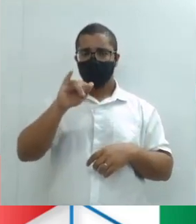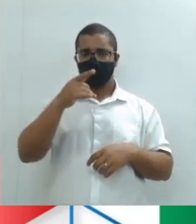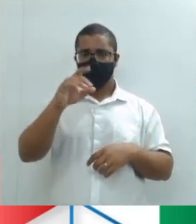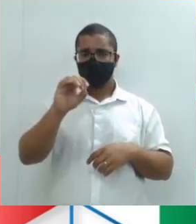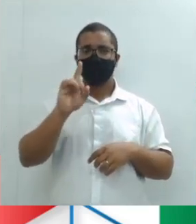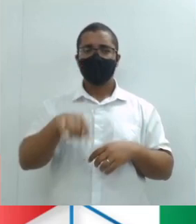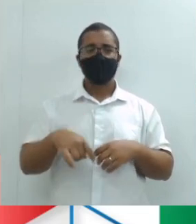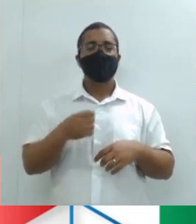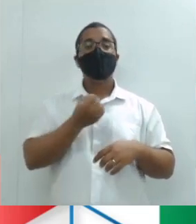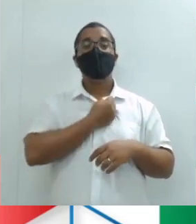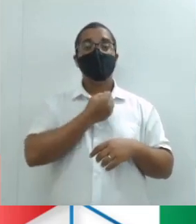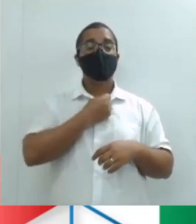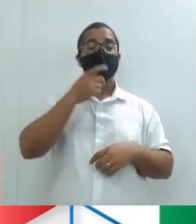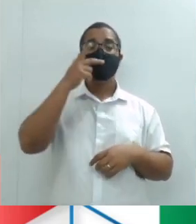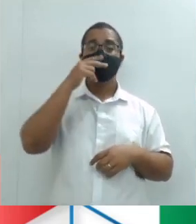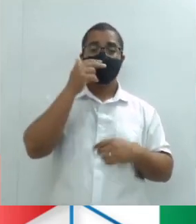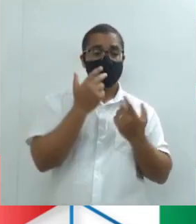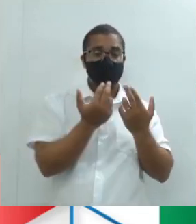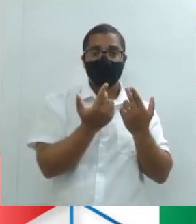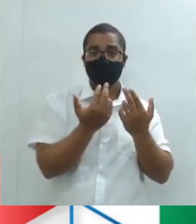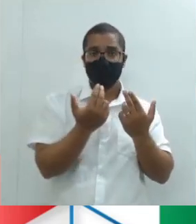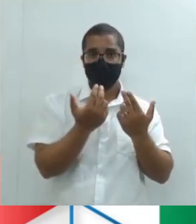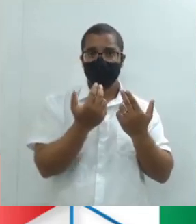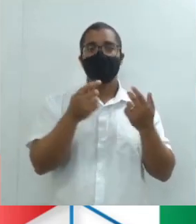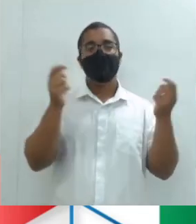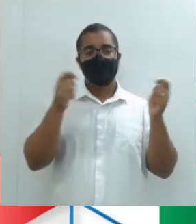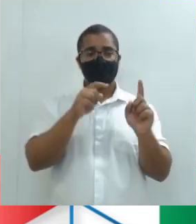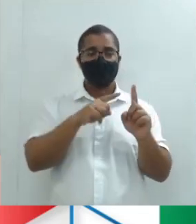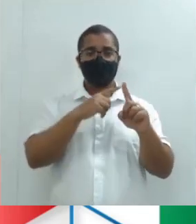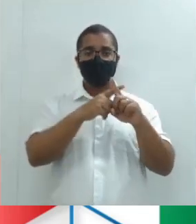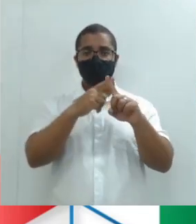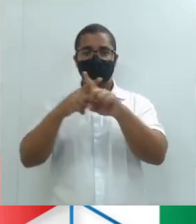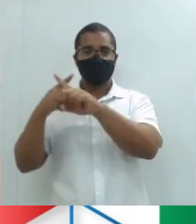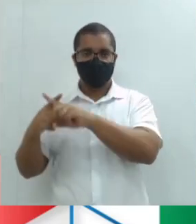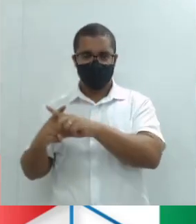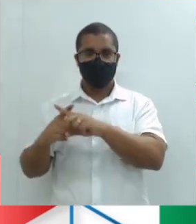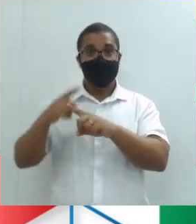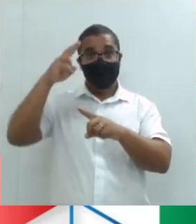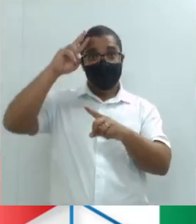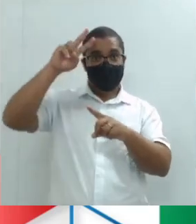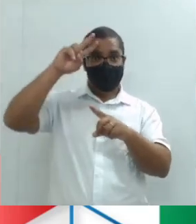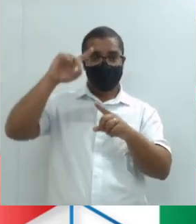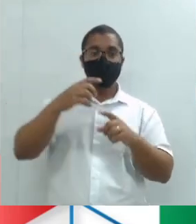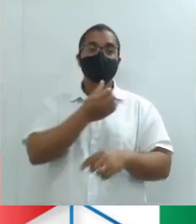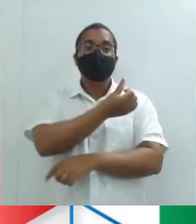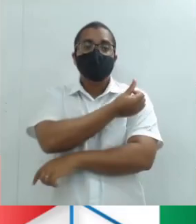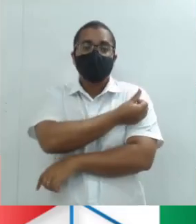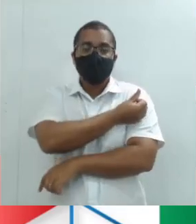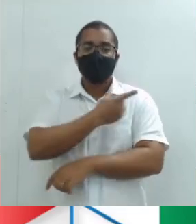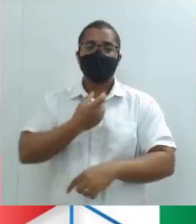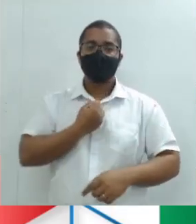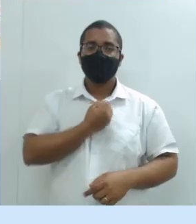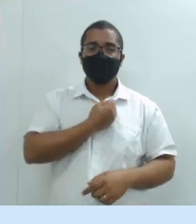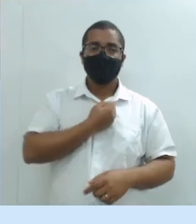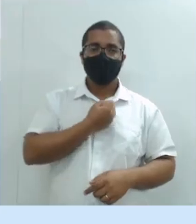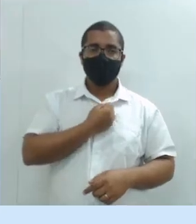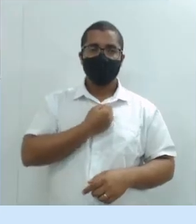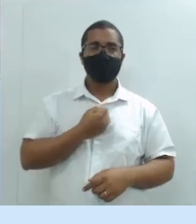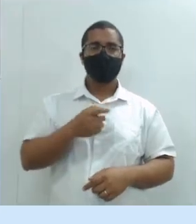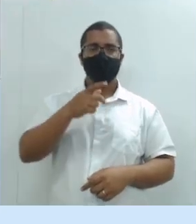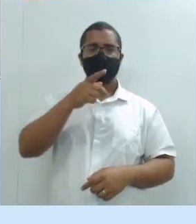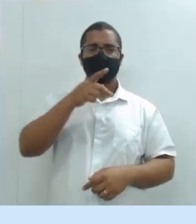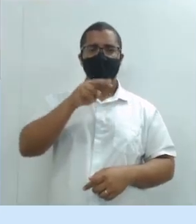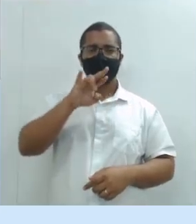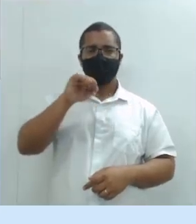fatores iguais. E aí eu utilizo aquele assunto lá do sexto ano, de números primos e compostos. Não